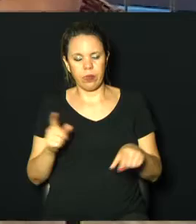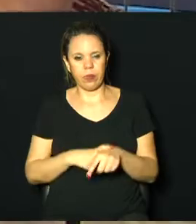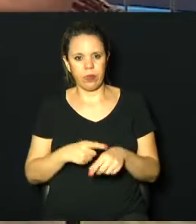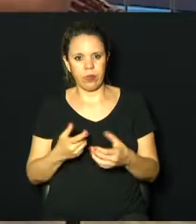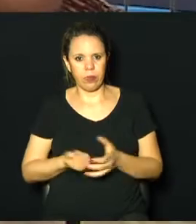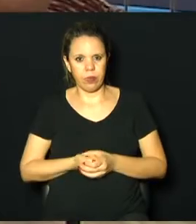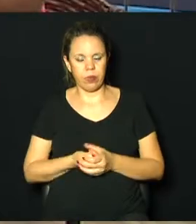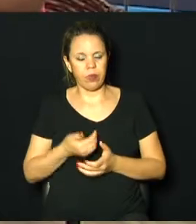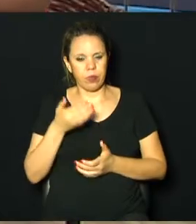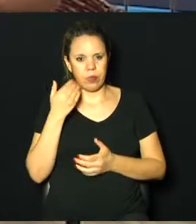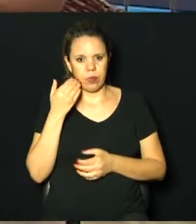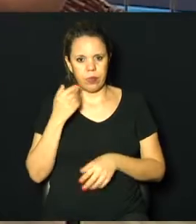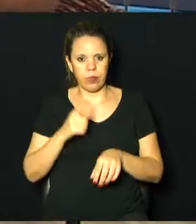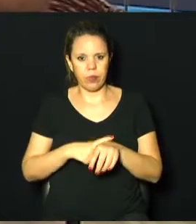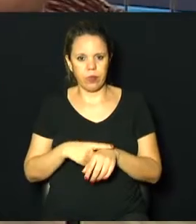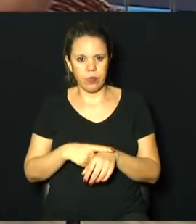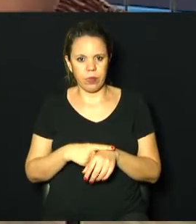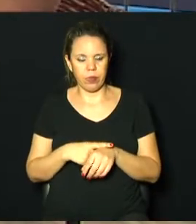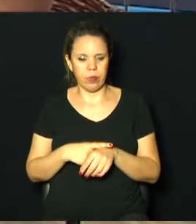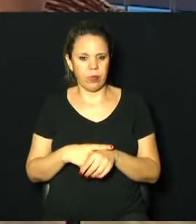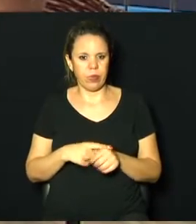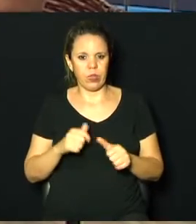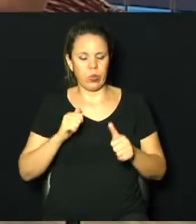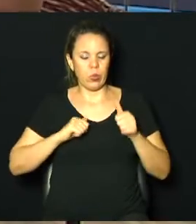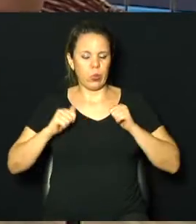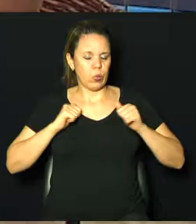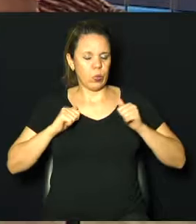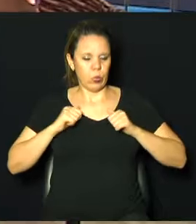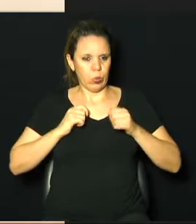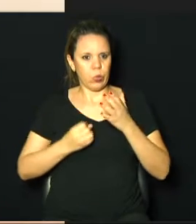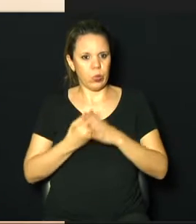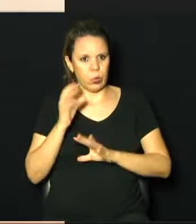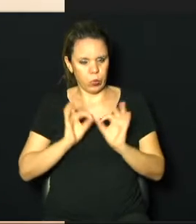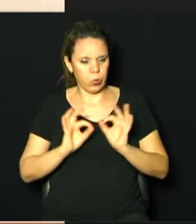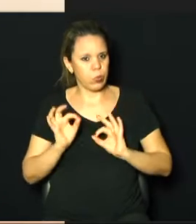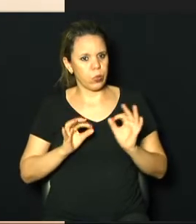gigante e aproveitar de uma forma não muito ociosa, mais criativa?